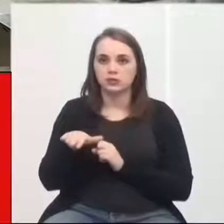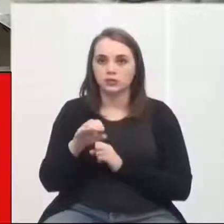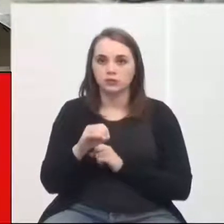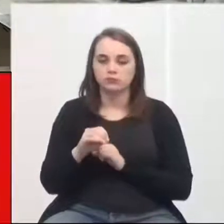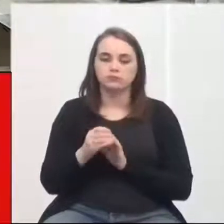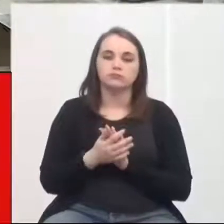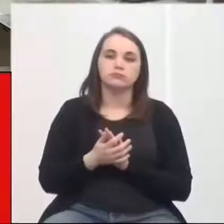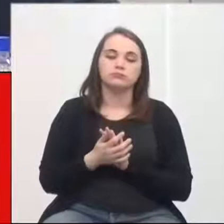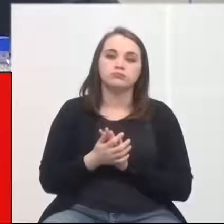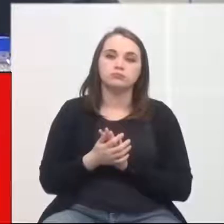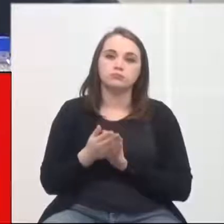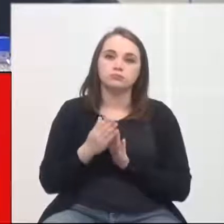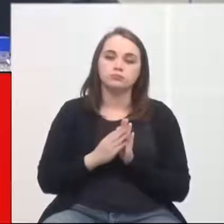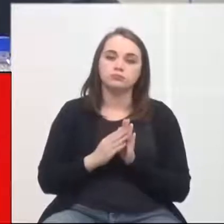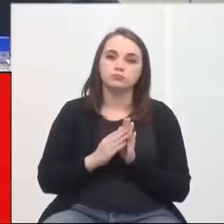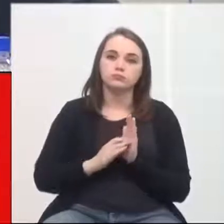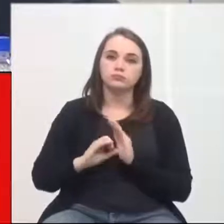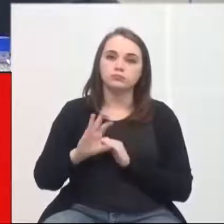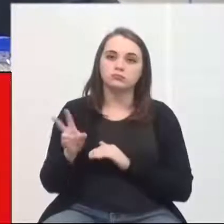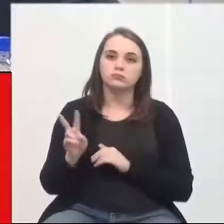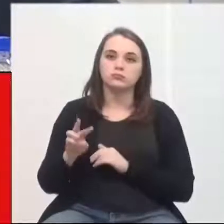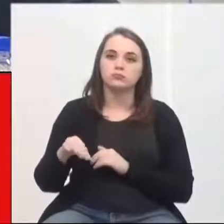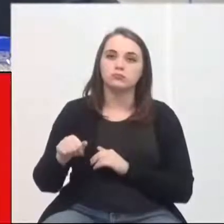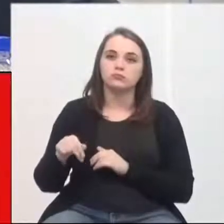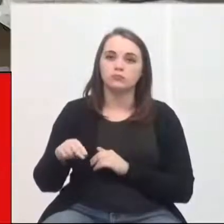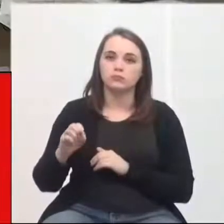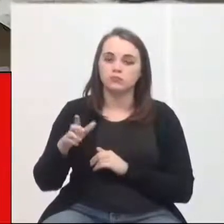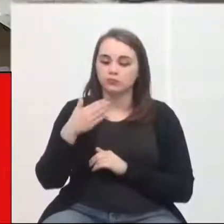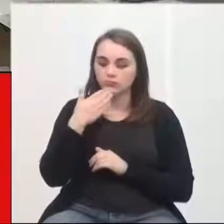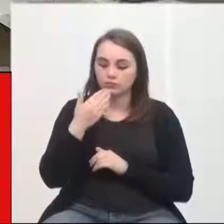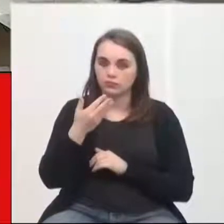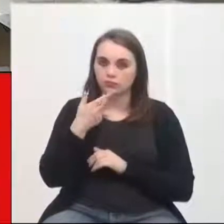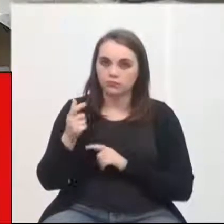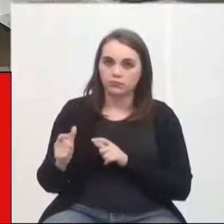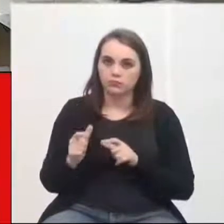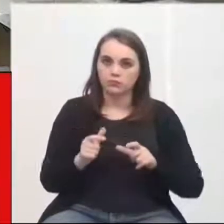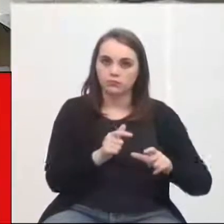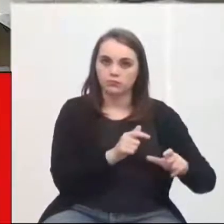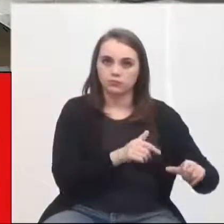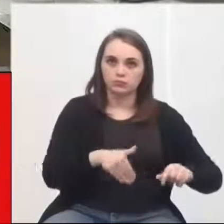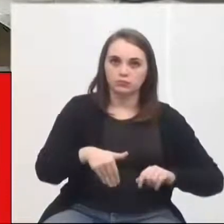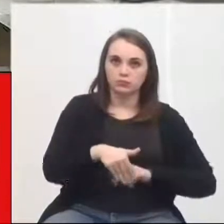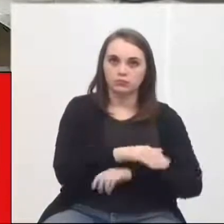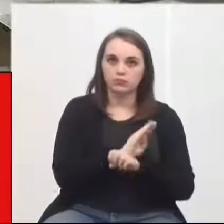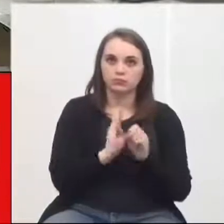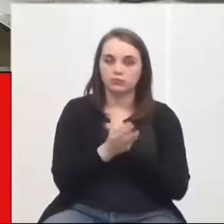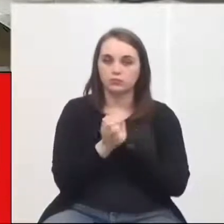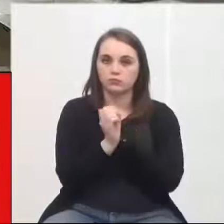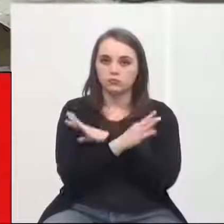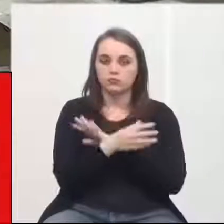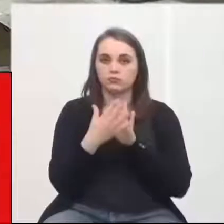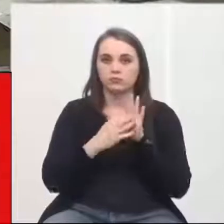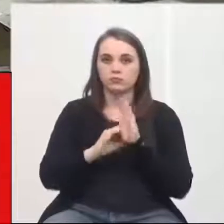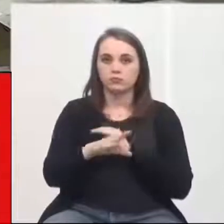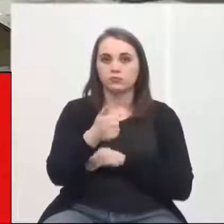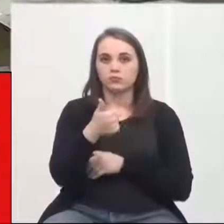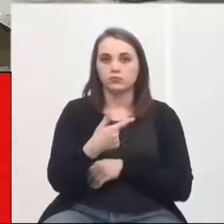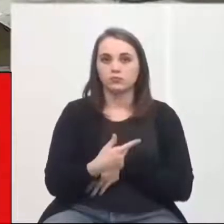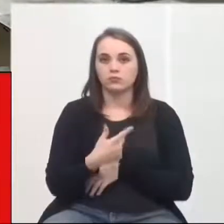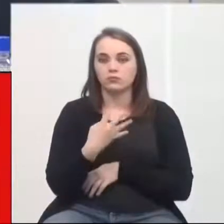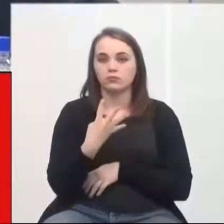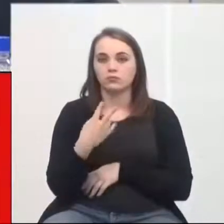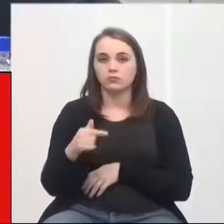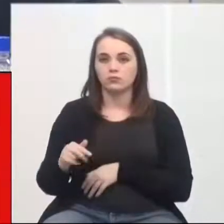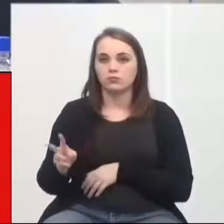Manuel Rosengue, restauração da pavimentação de lajotas na rua Eduardo Soutouba, bairro Operária Nova. Indicação 1247-2021,